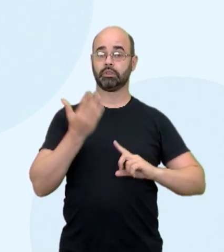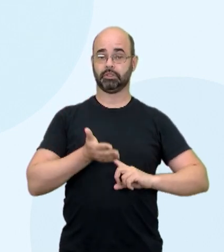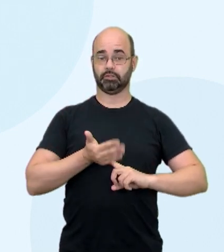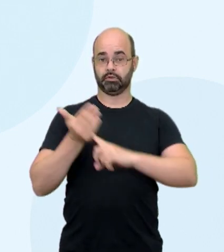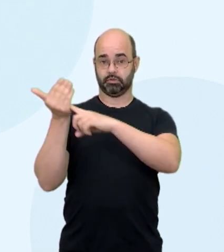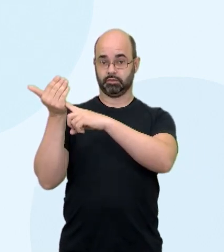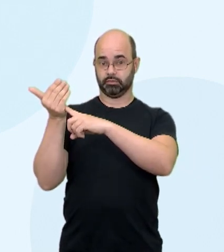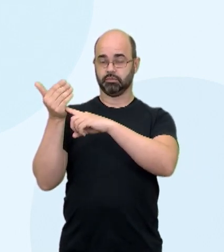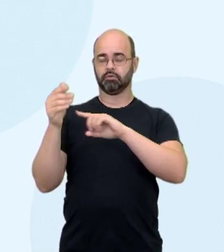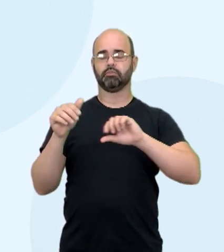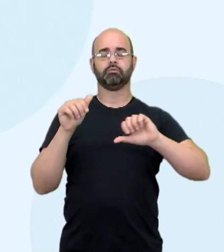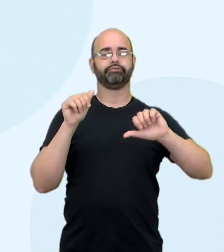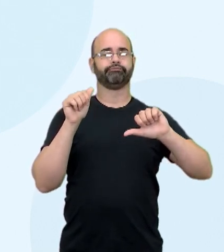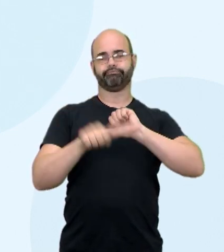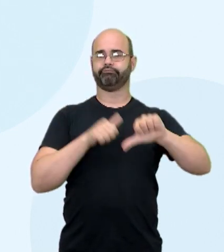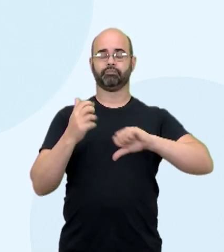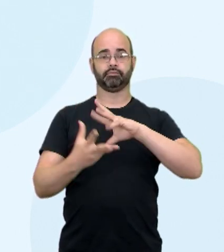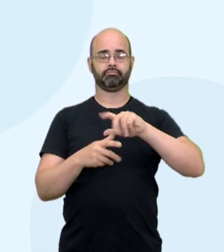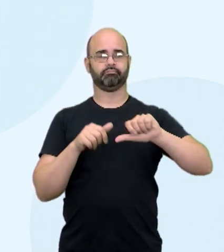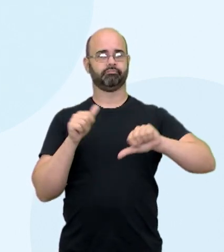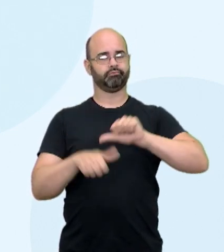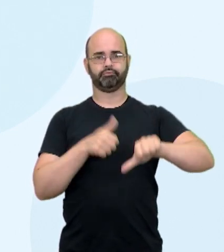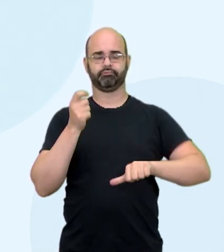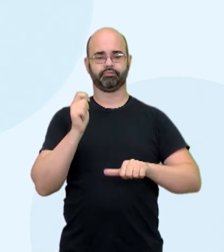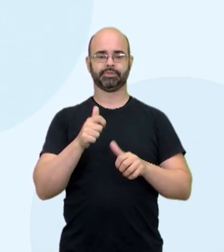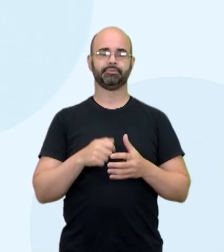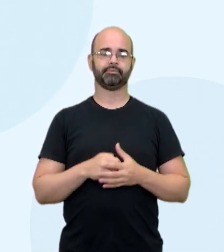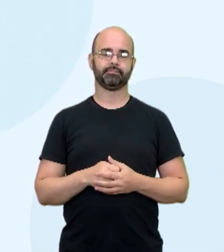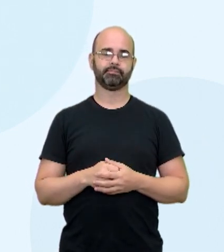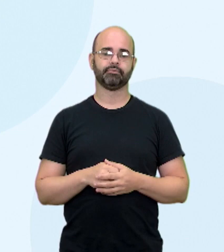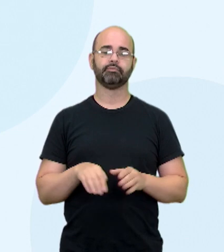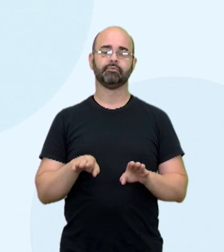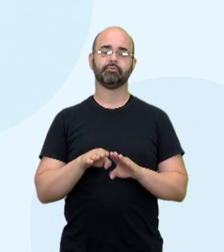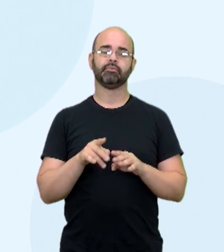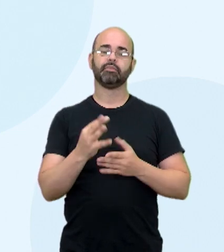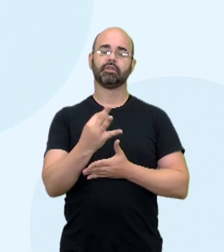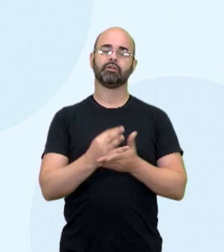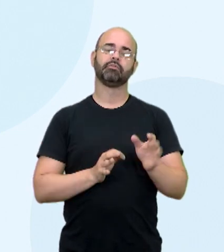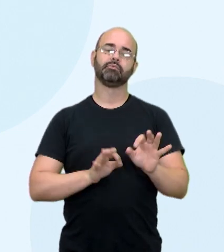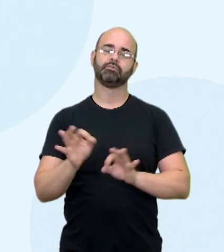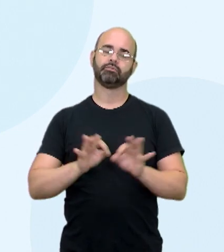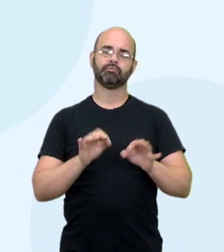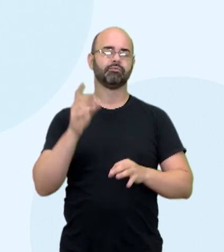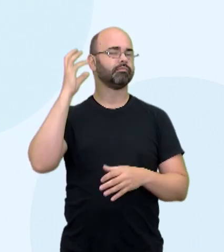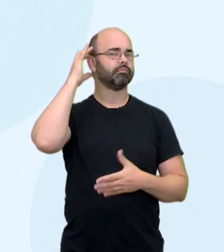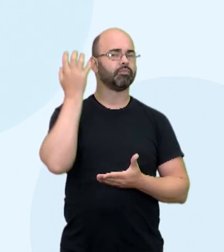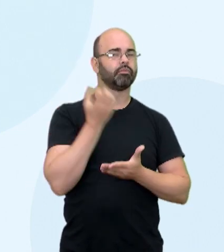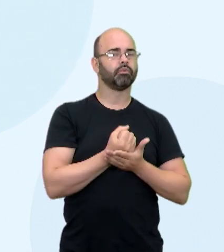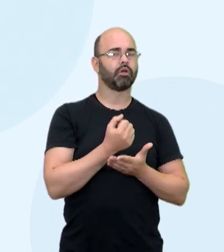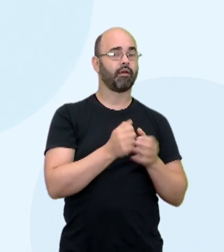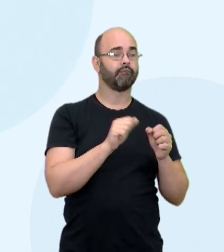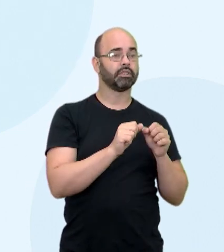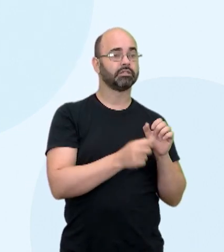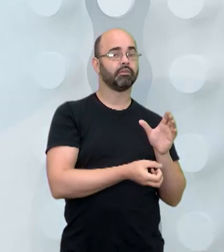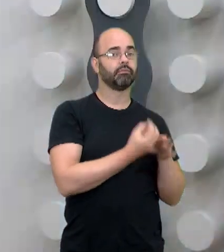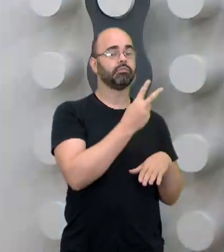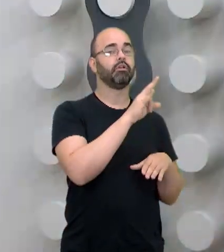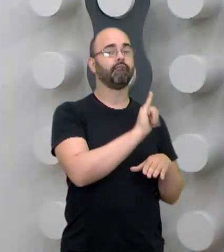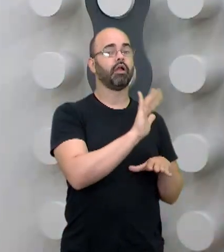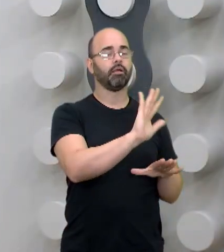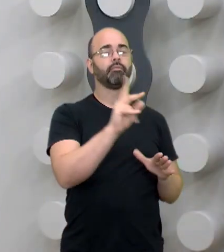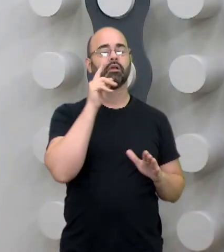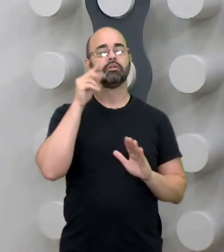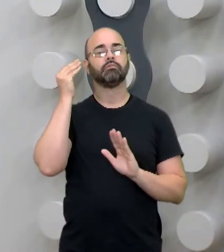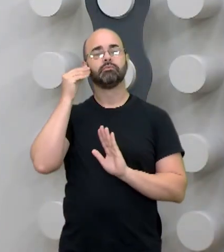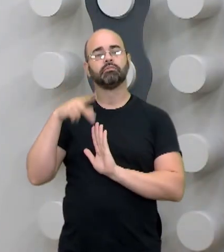tecnologias nas mídias. E começar a preparar o texto para a gravação de um protótipo de podcast, que aí a gente vai trabalhar